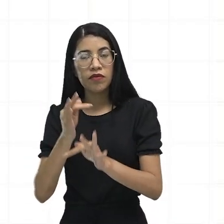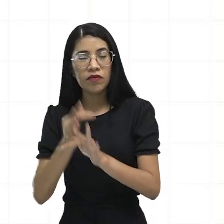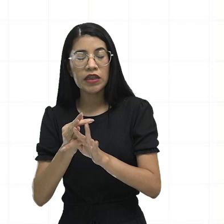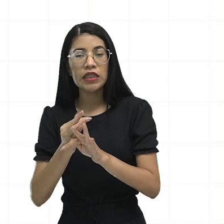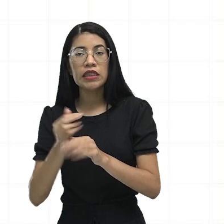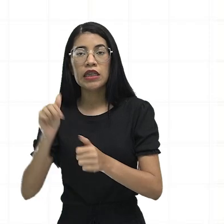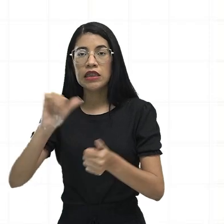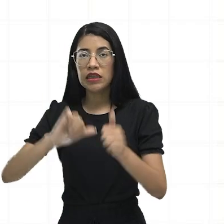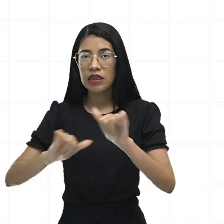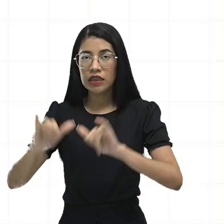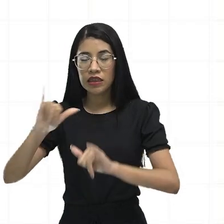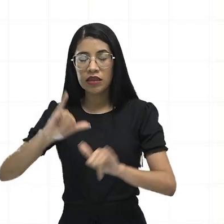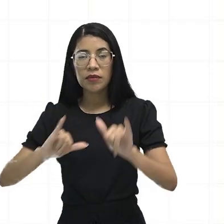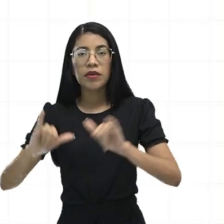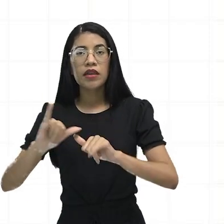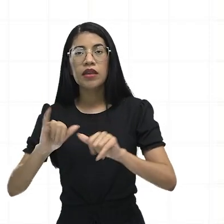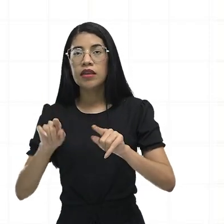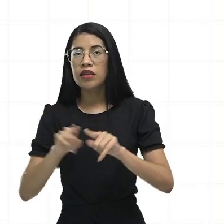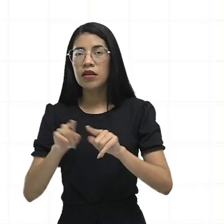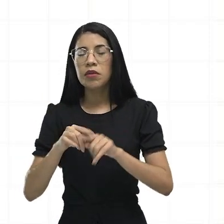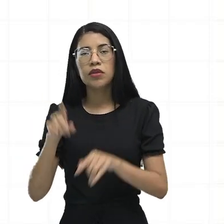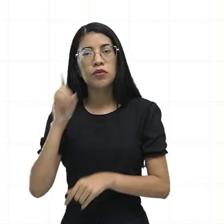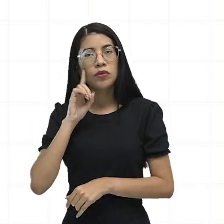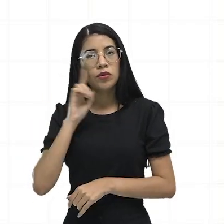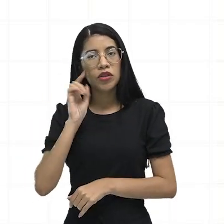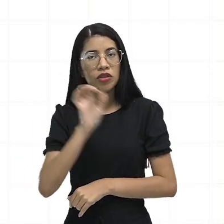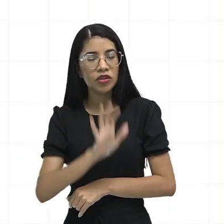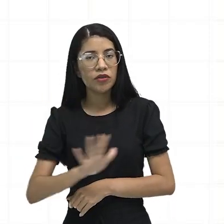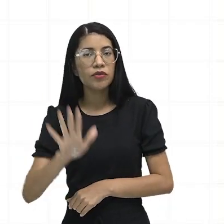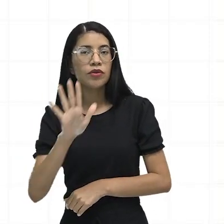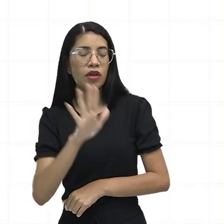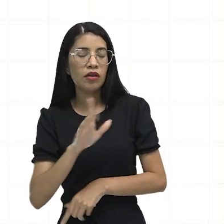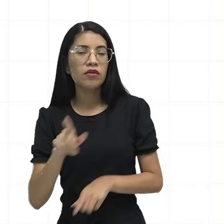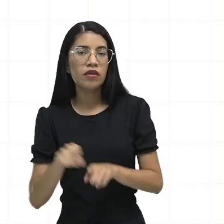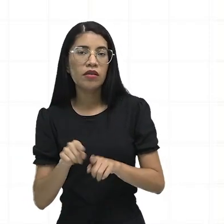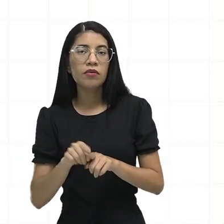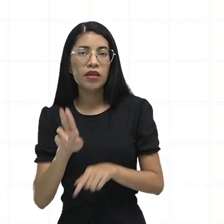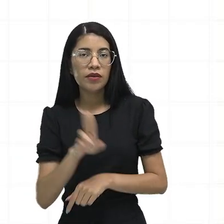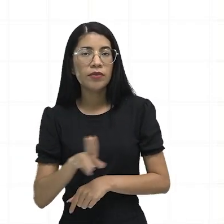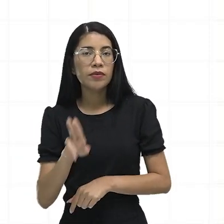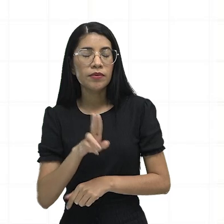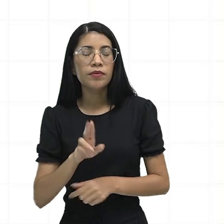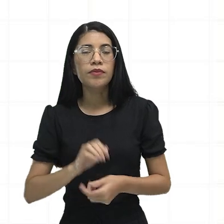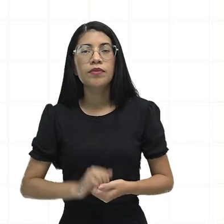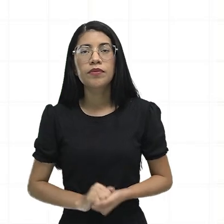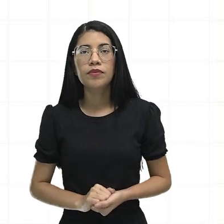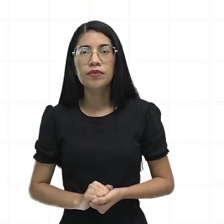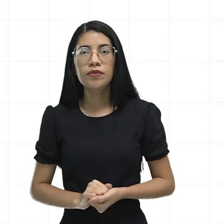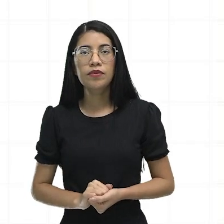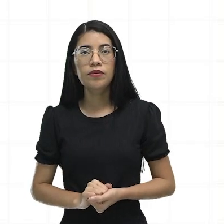química e em situações constantes do nosso dia a dia. Beleza?